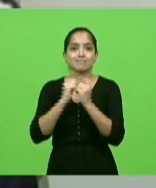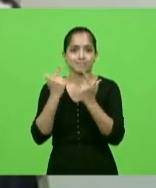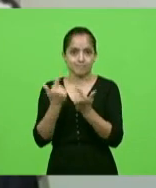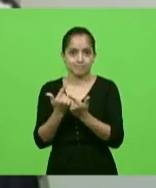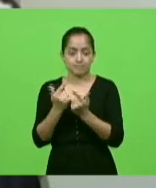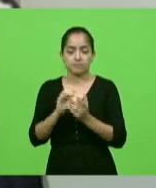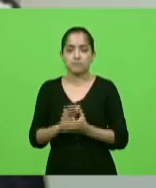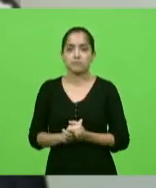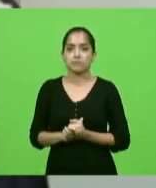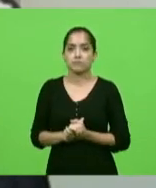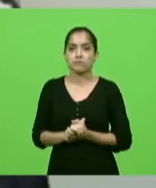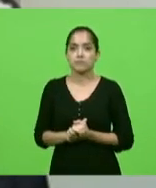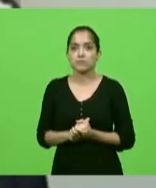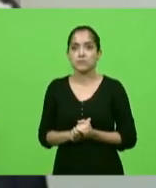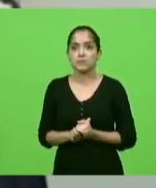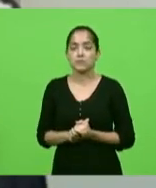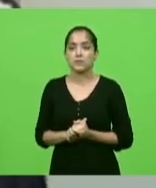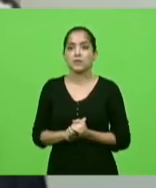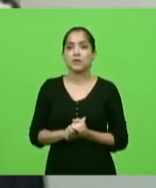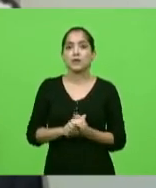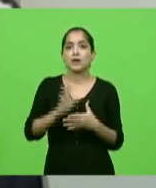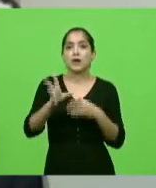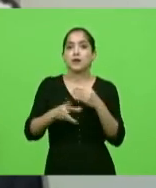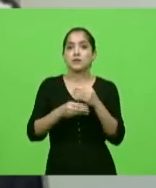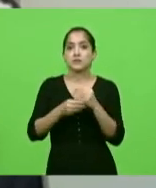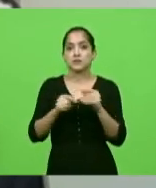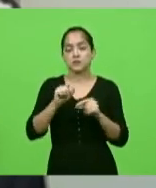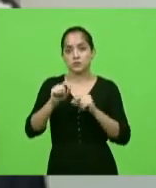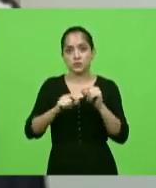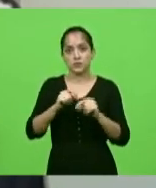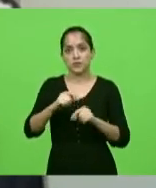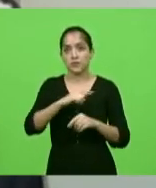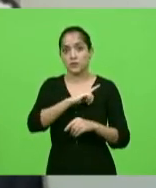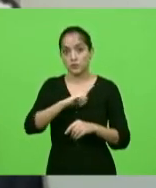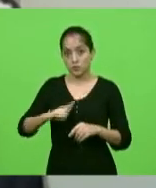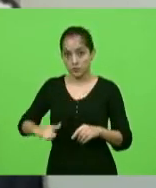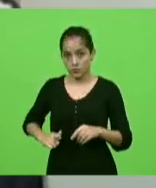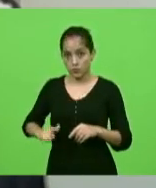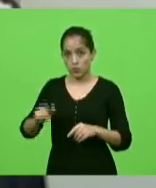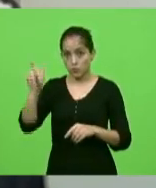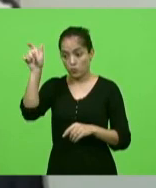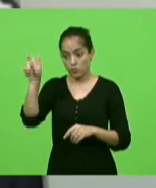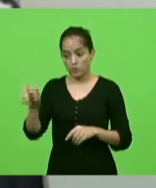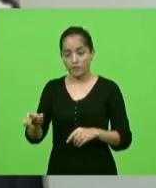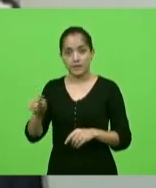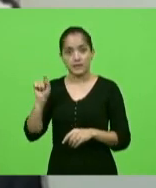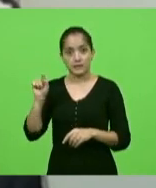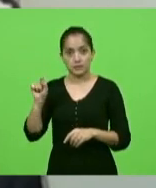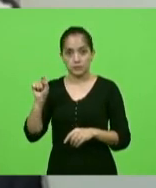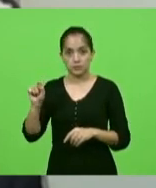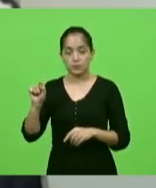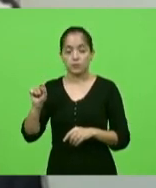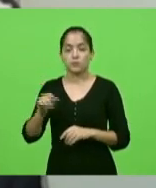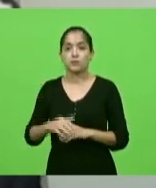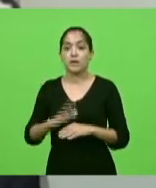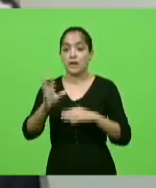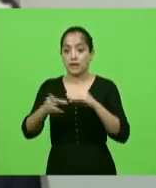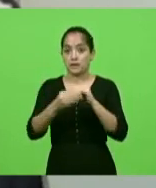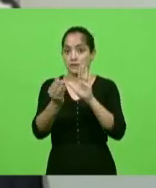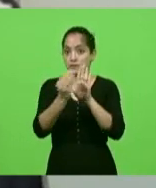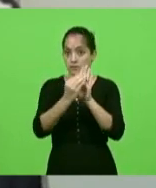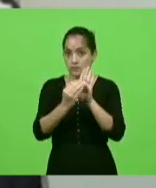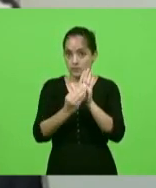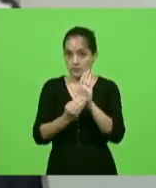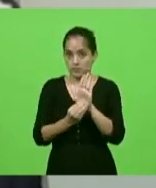Legislativa o acrescentaram-se que o Excelentíssimo Senhor Governador acrescentaram que o cinetismo senhor governador